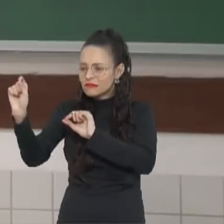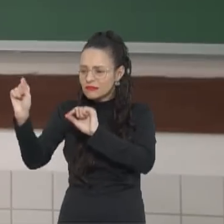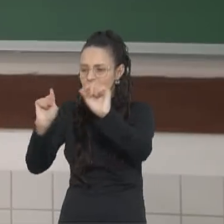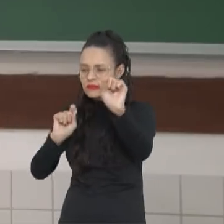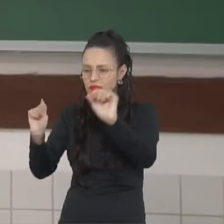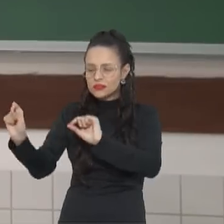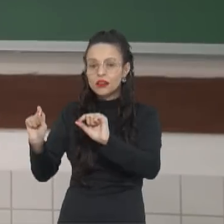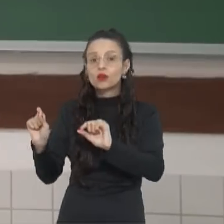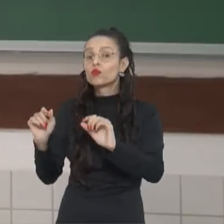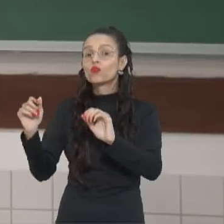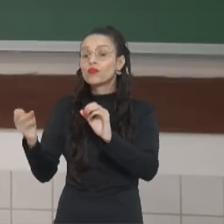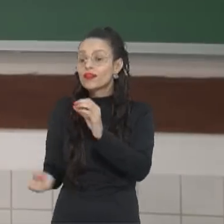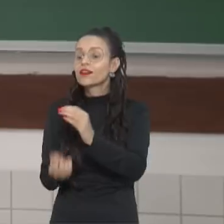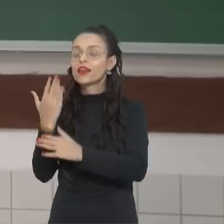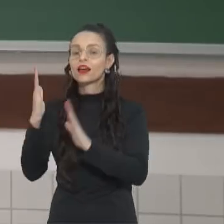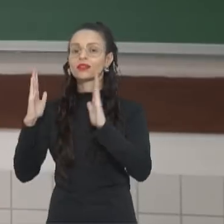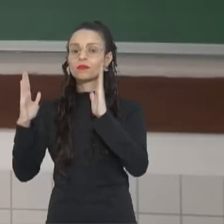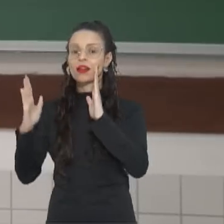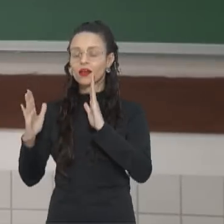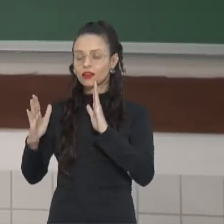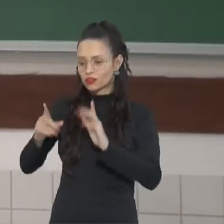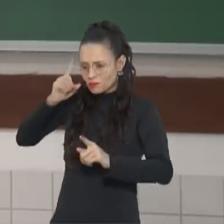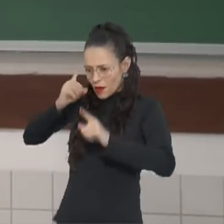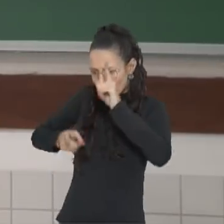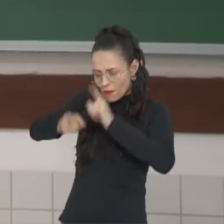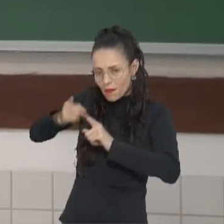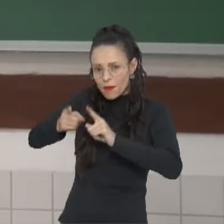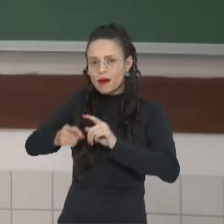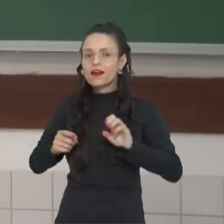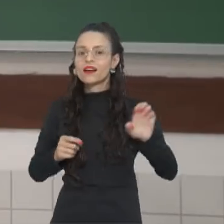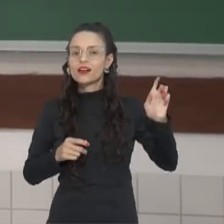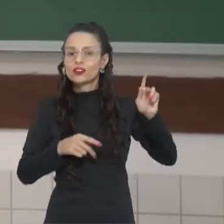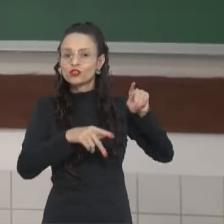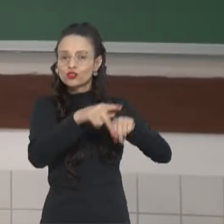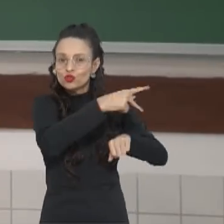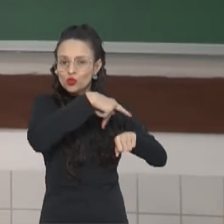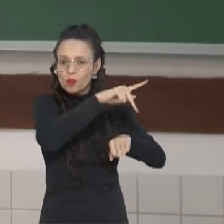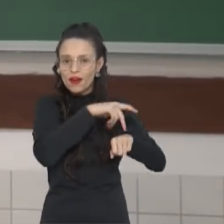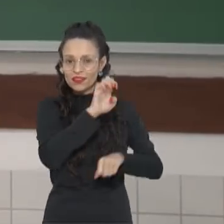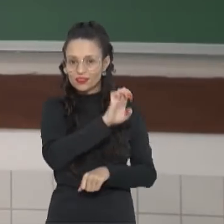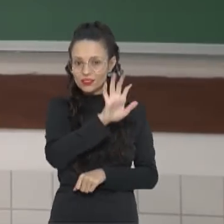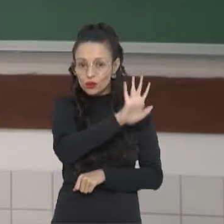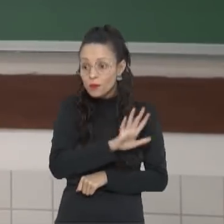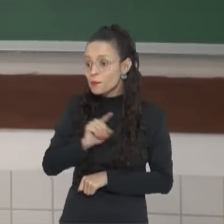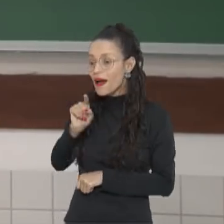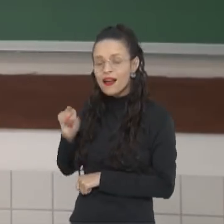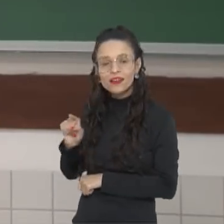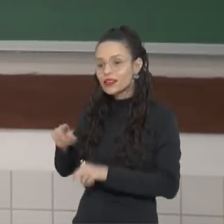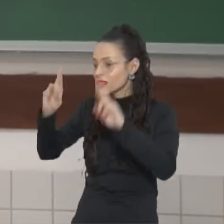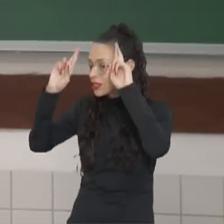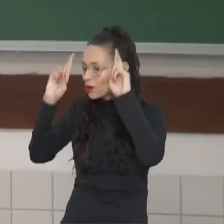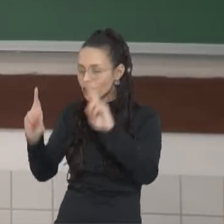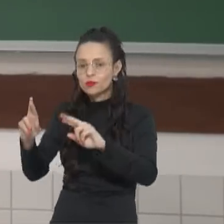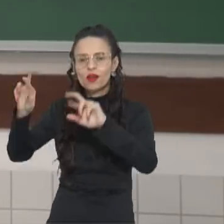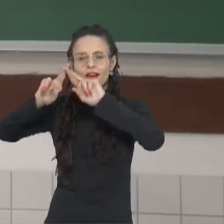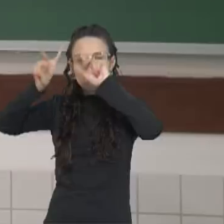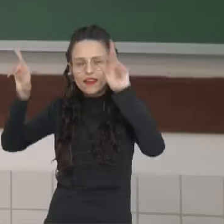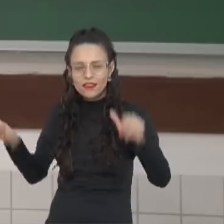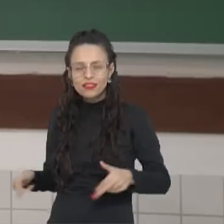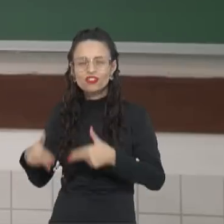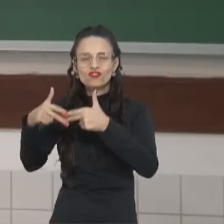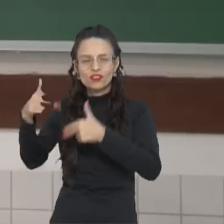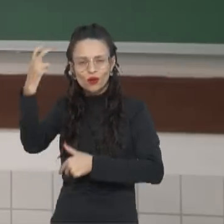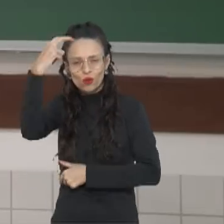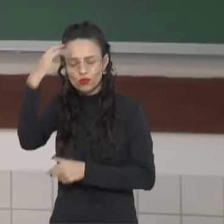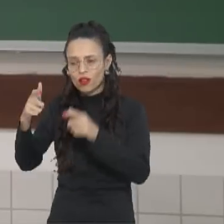criadas durante o domínio dos países europeus. E fronteiras essas que não respeitaram as etnias locais, as culturas locais,